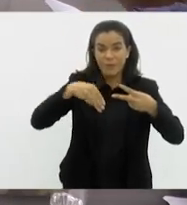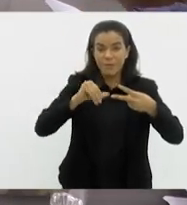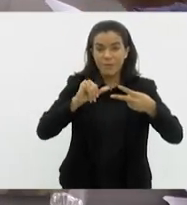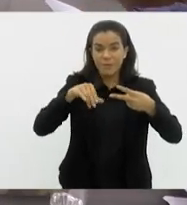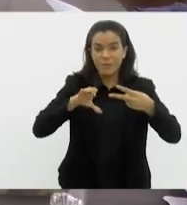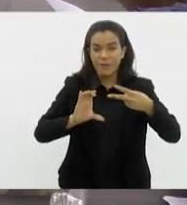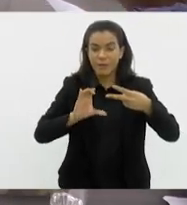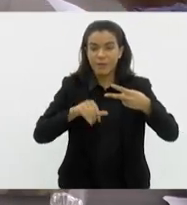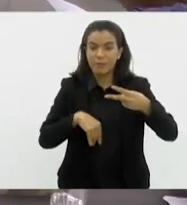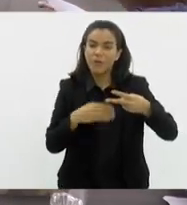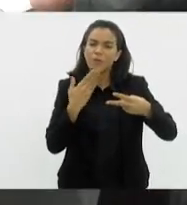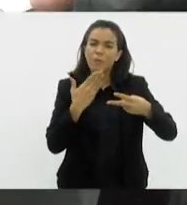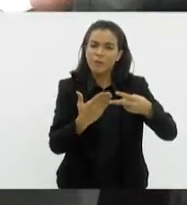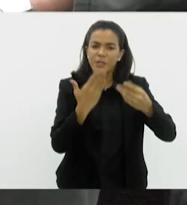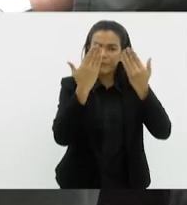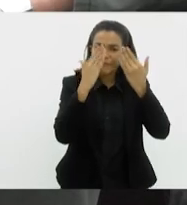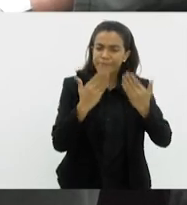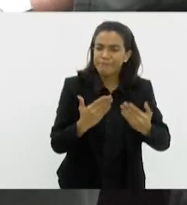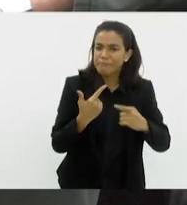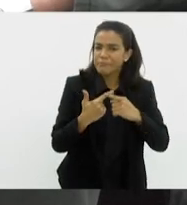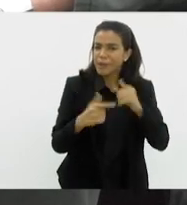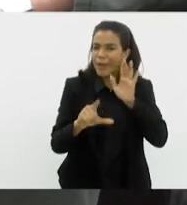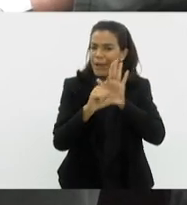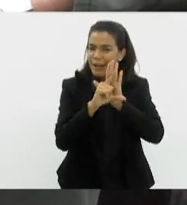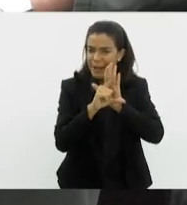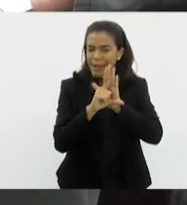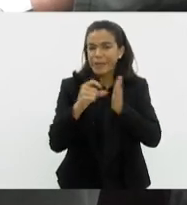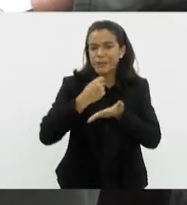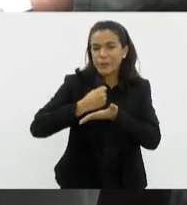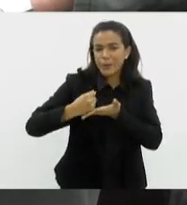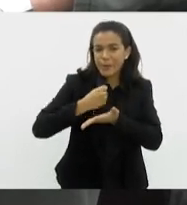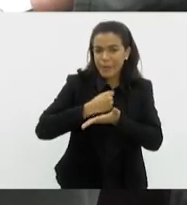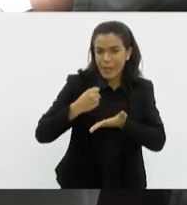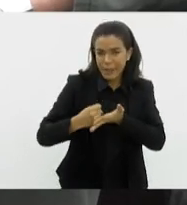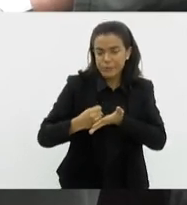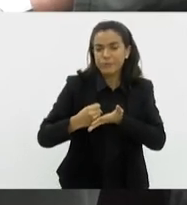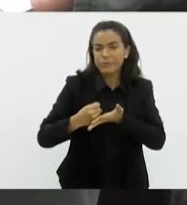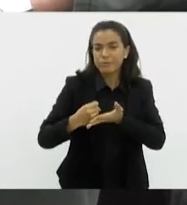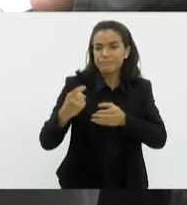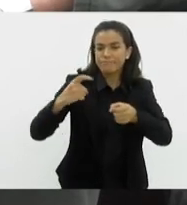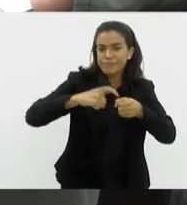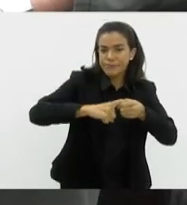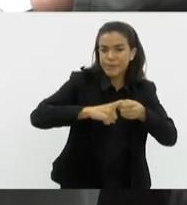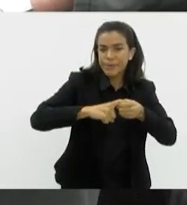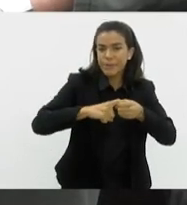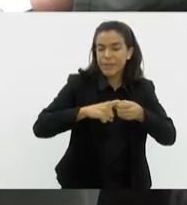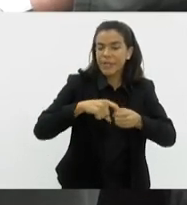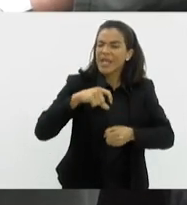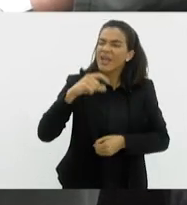vista. Perfeito. Porque as leis das, a lei das concessão, que é de